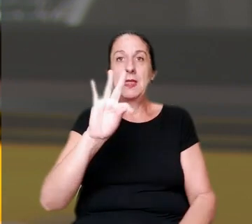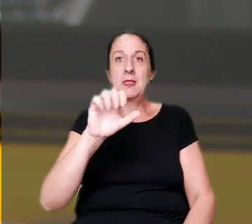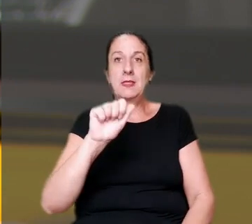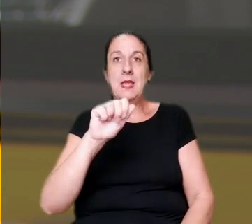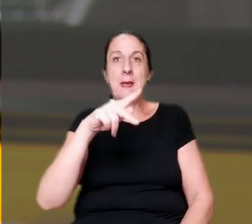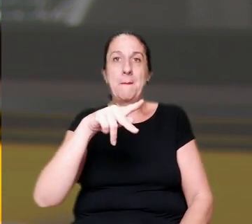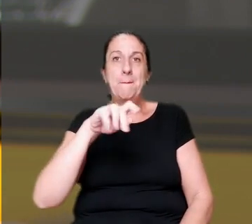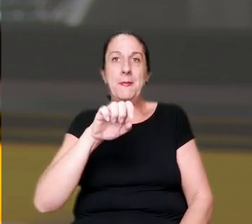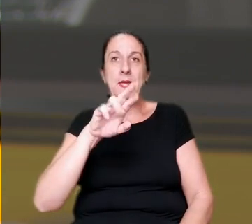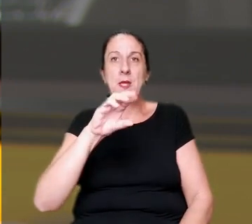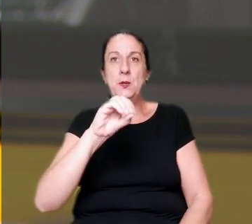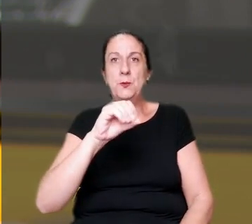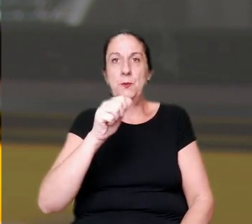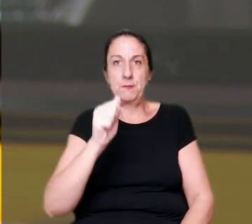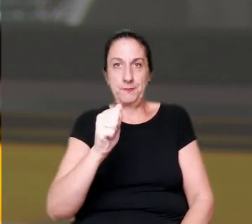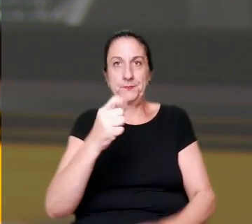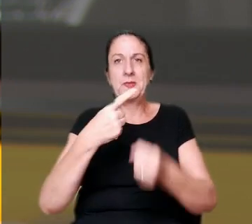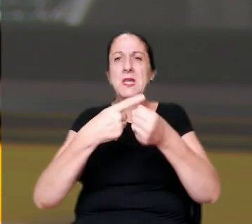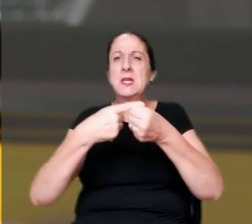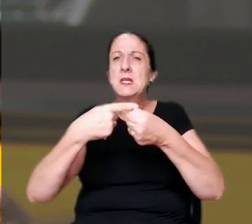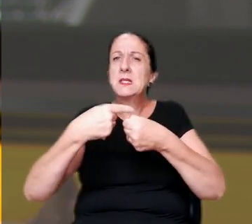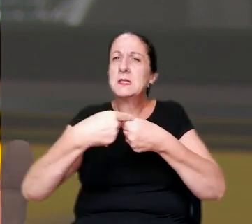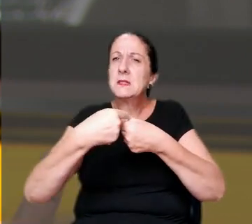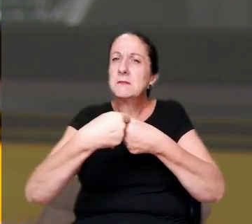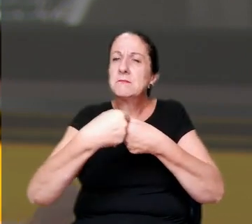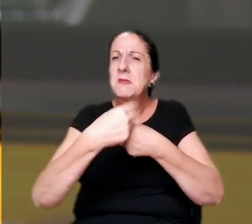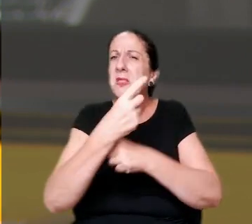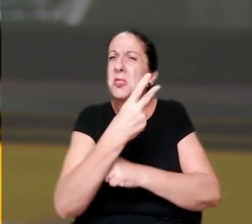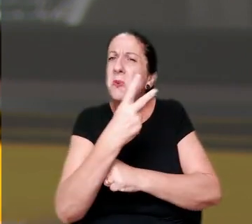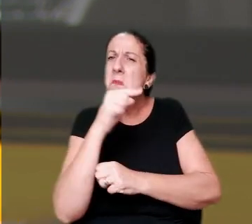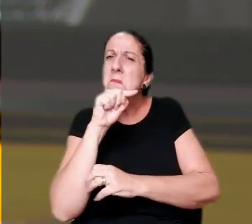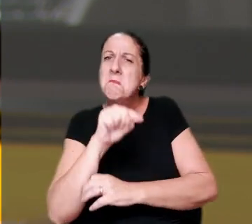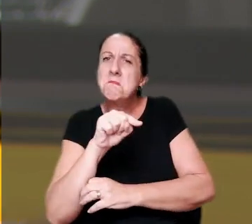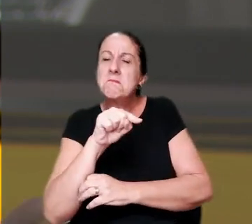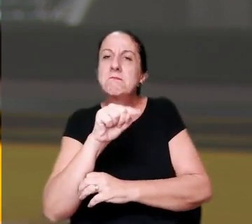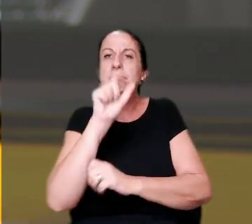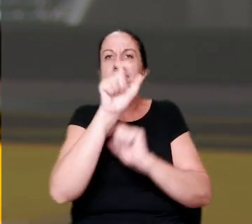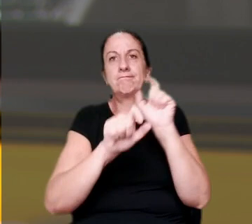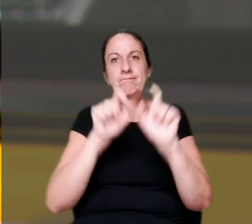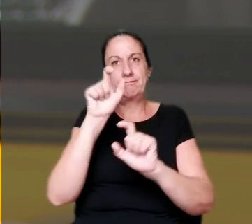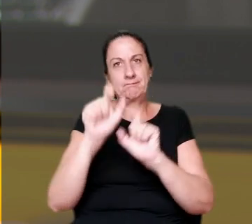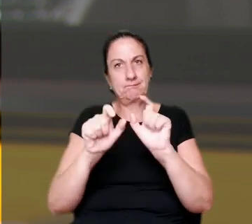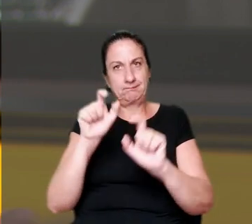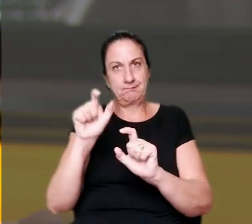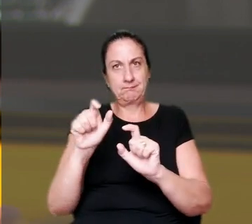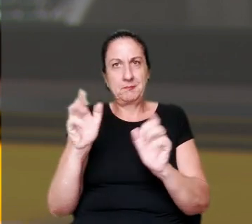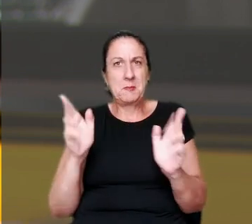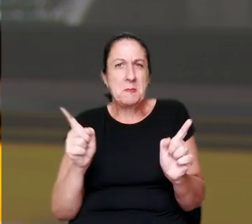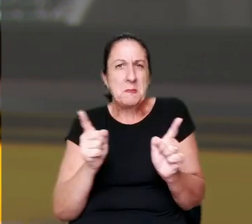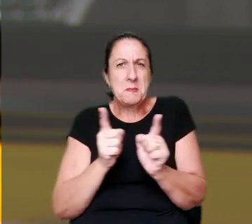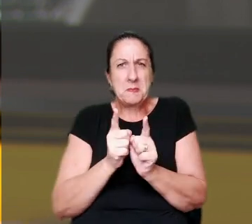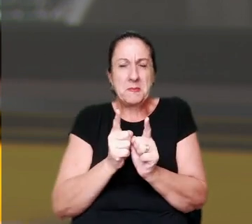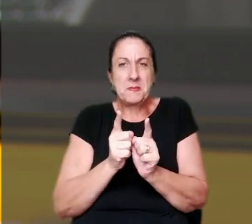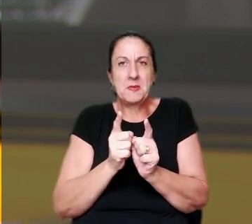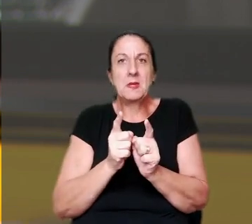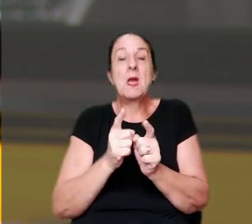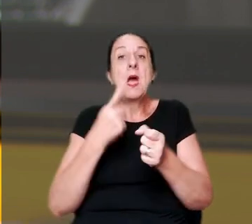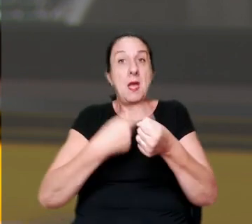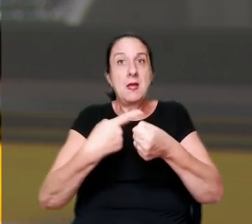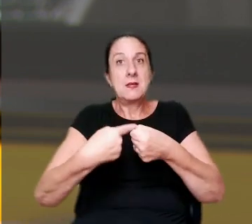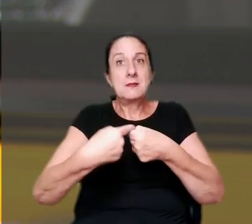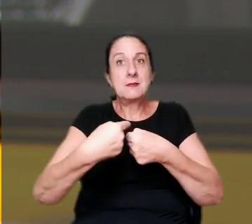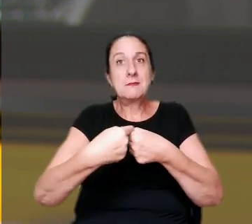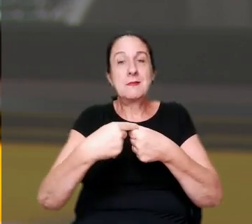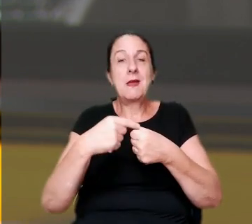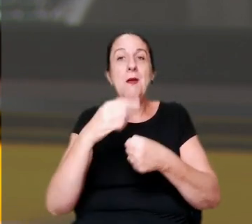Chegando lá em Taperoá, era uma cidade, um município de 12 mil habitantes, um município muito pequeno, a